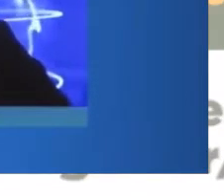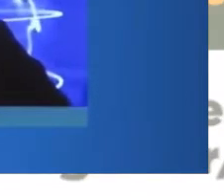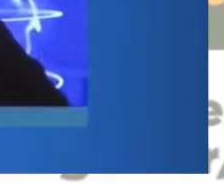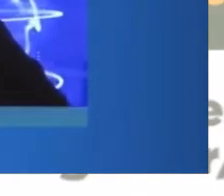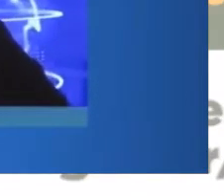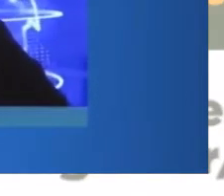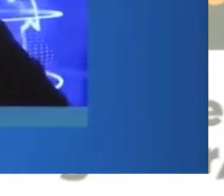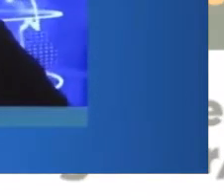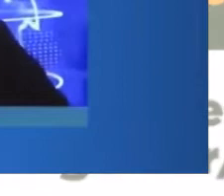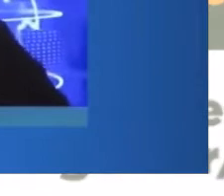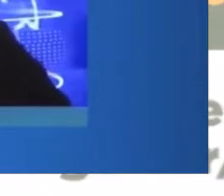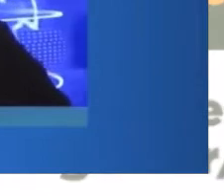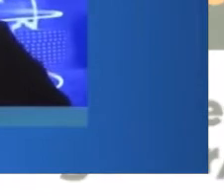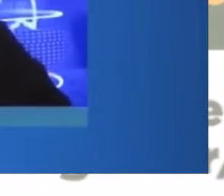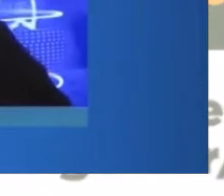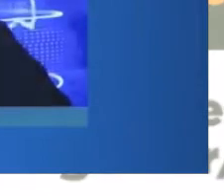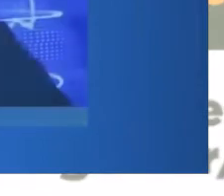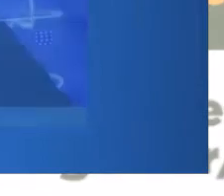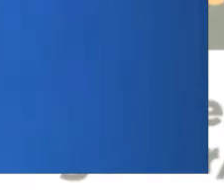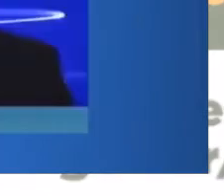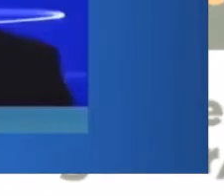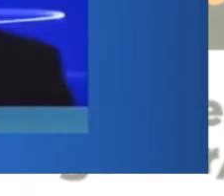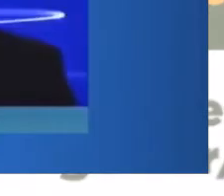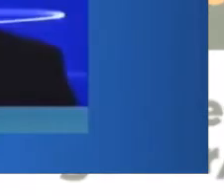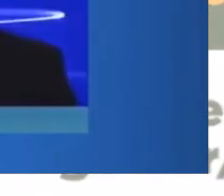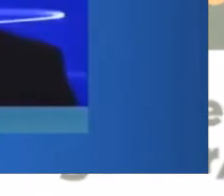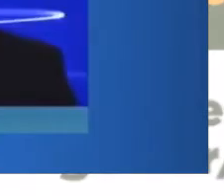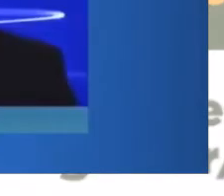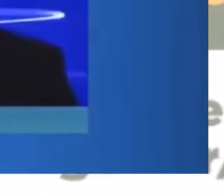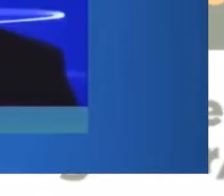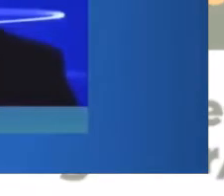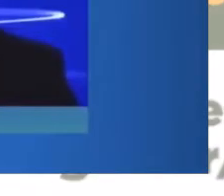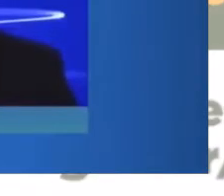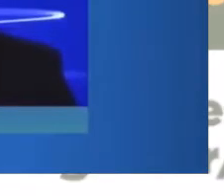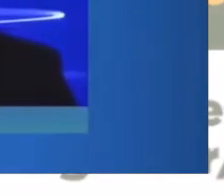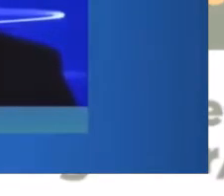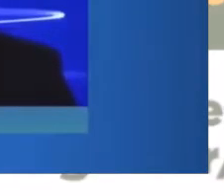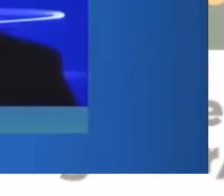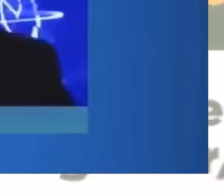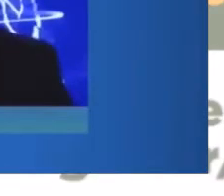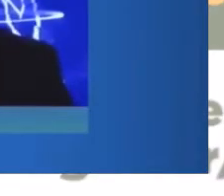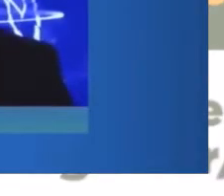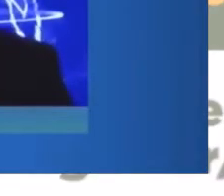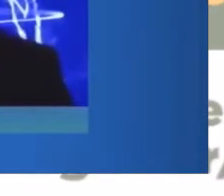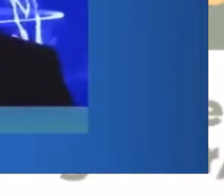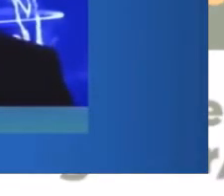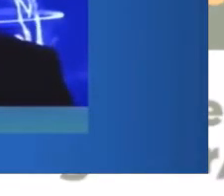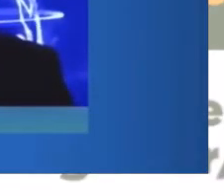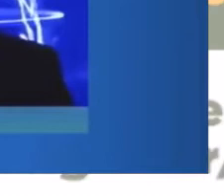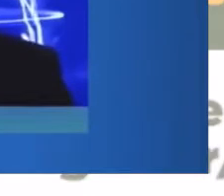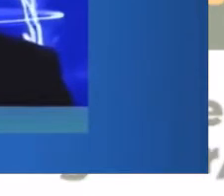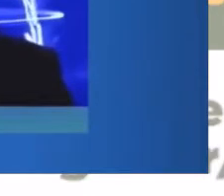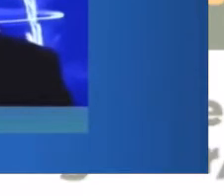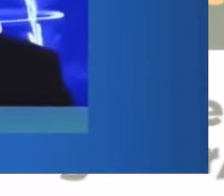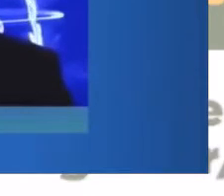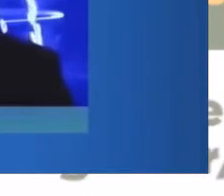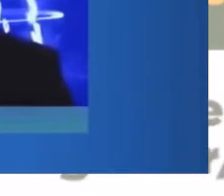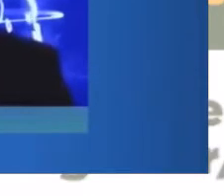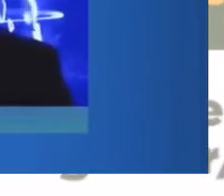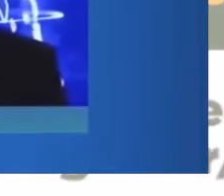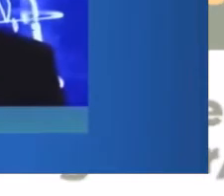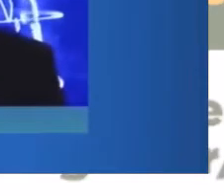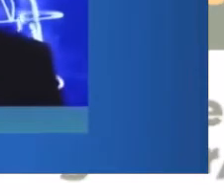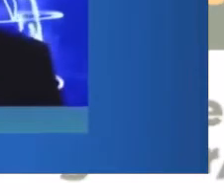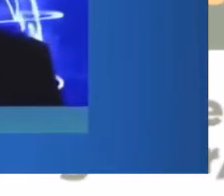saúde pública que a universalização do saneamento básico traz. Como a gente garante o atendimento dessas zonas mais pobres? Existe um conceito de prestação